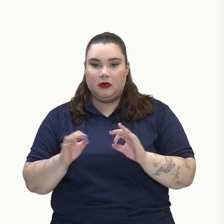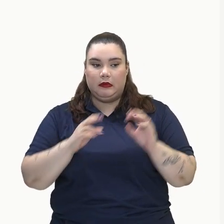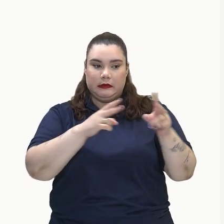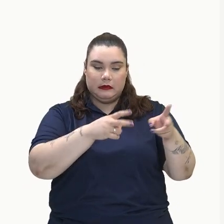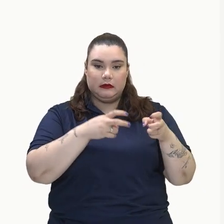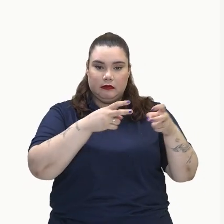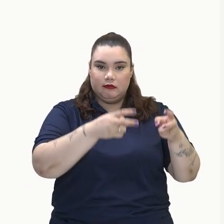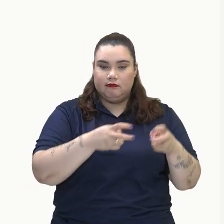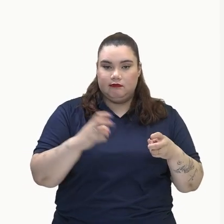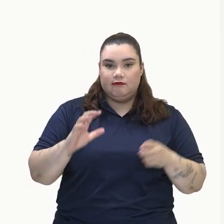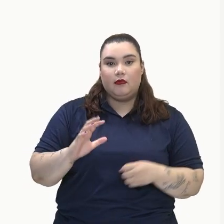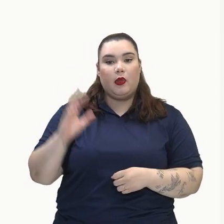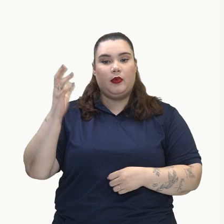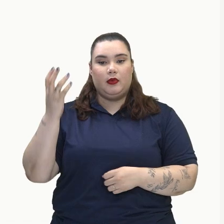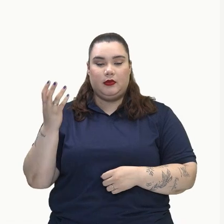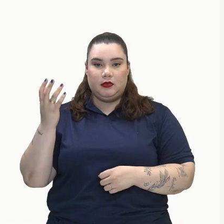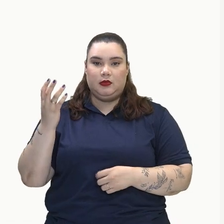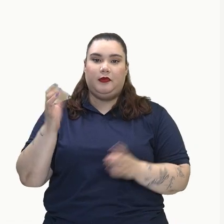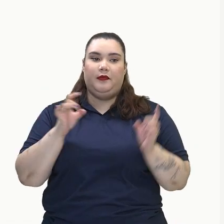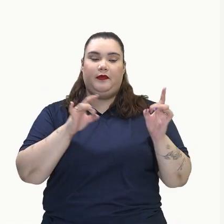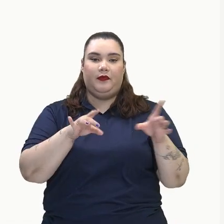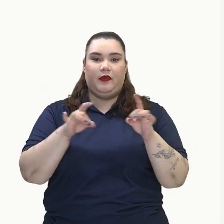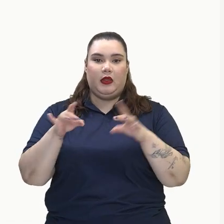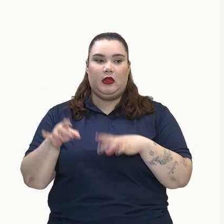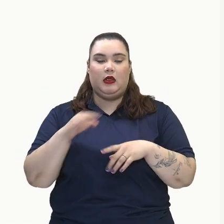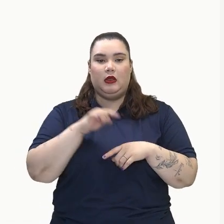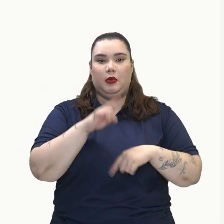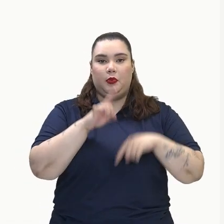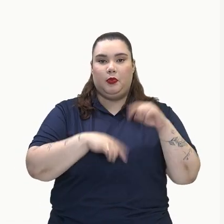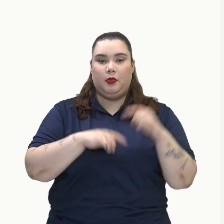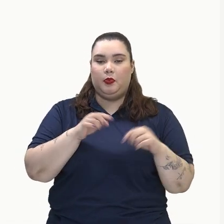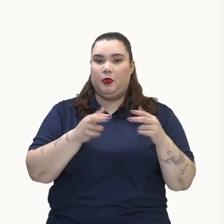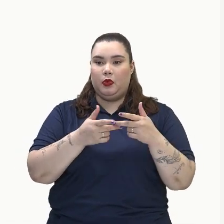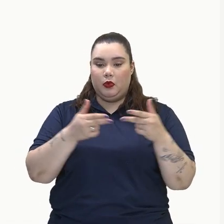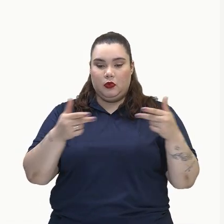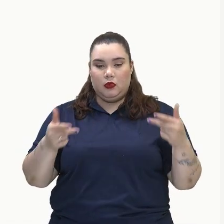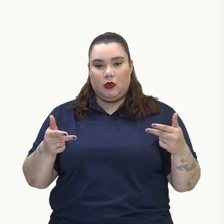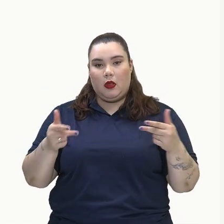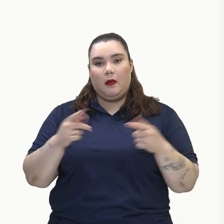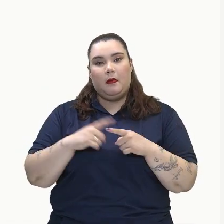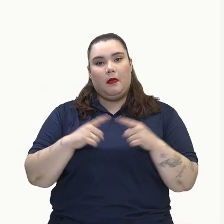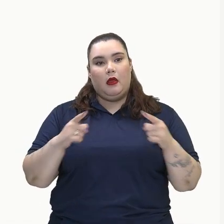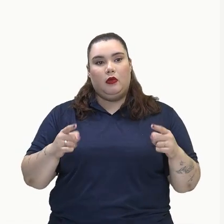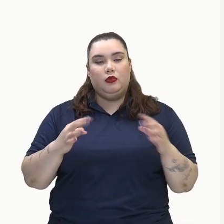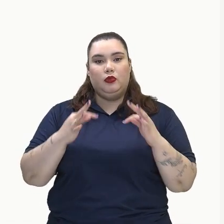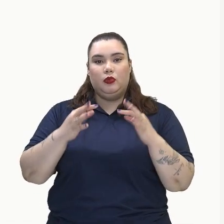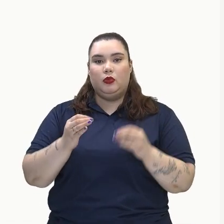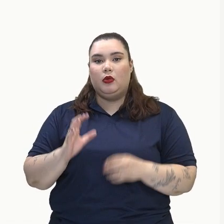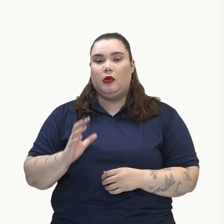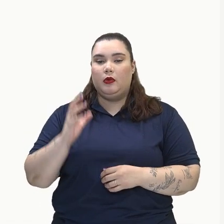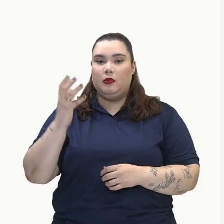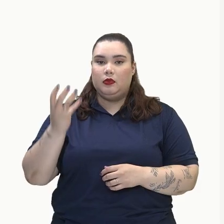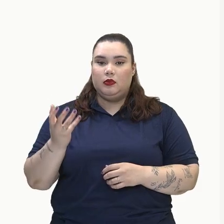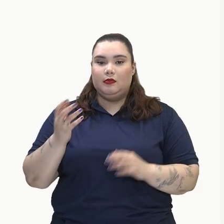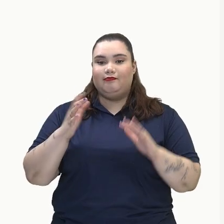extração irá ocorrer, a comercialização daquele produto sairá dali, mas tudo acontecerá de